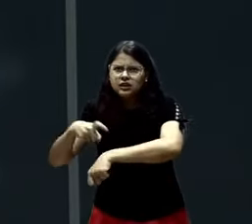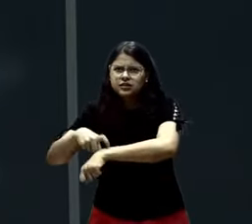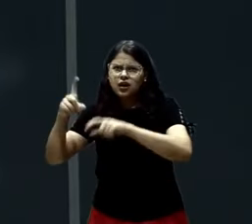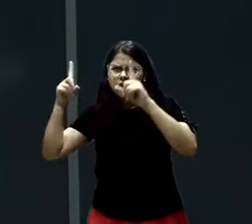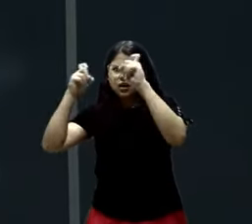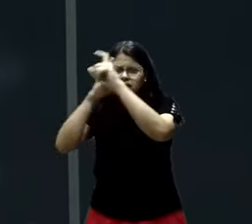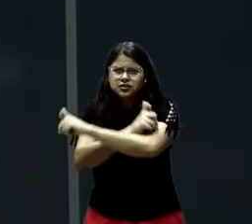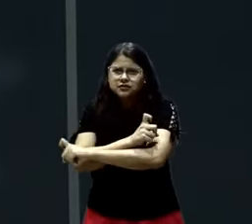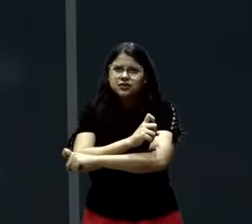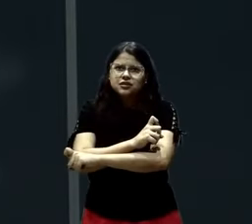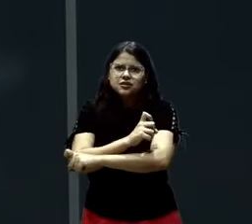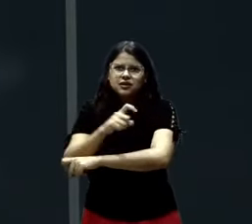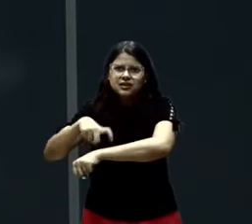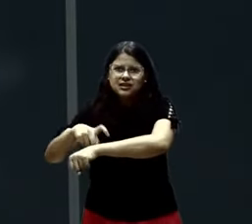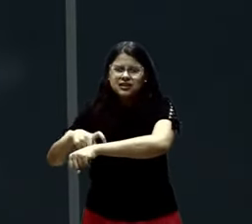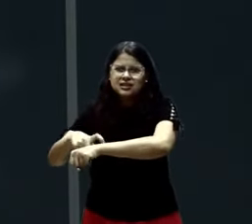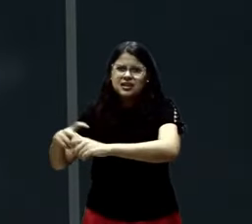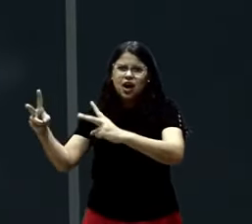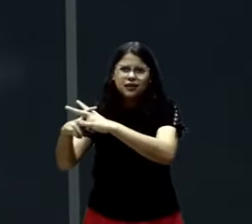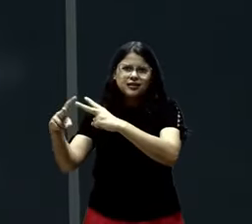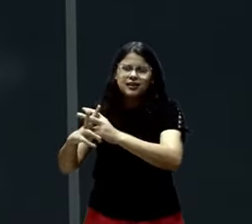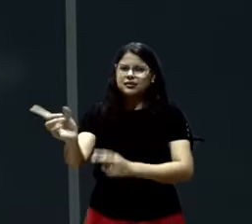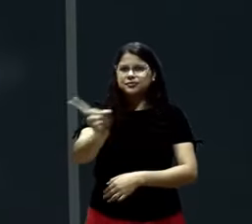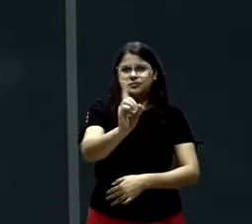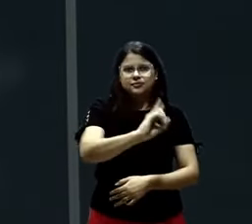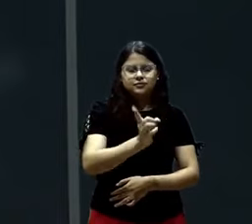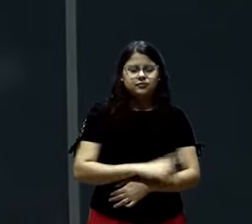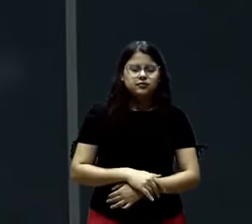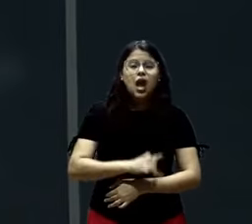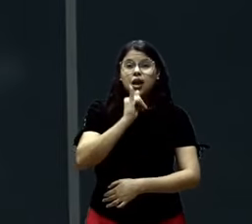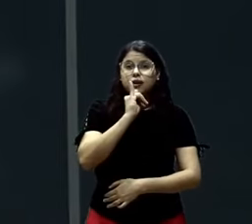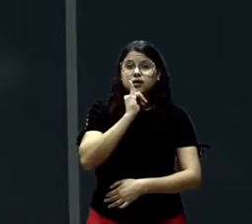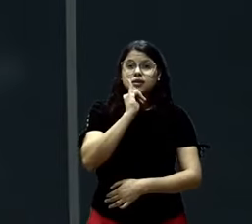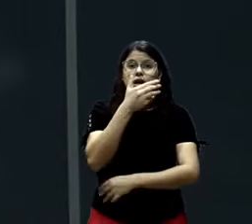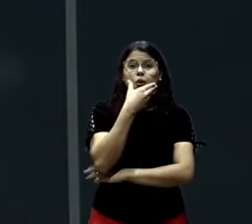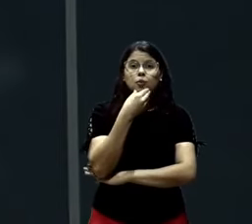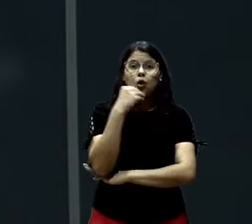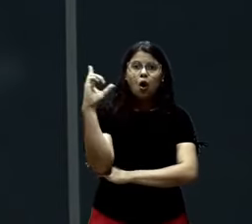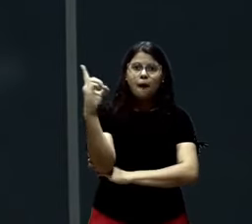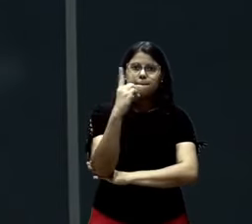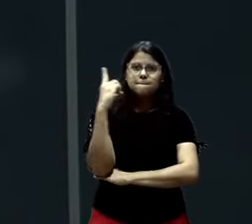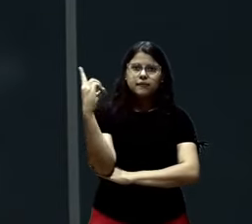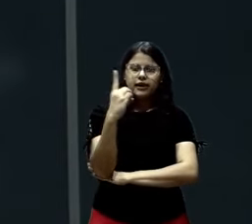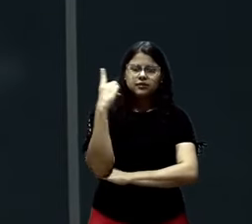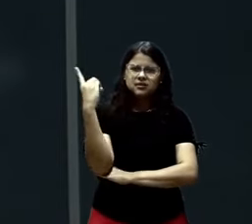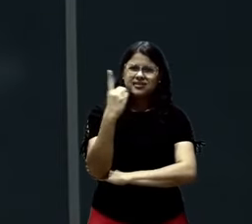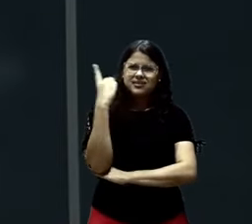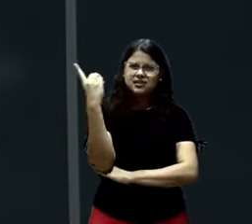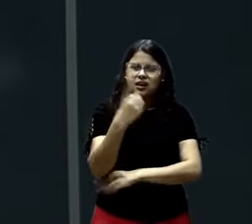guerreiro. Davi na sua história nunca caiu em guerra. Nunca fraquejou em